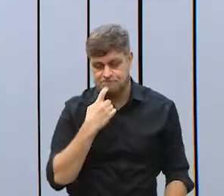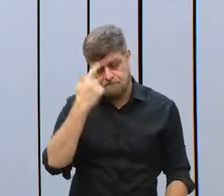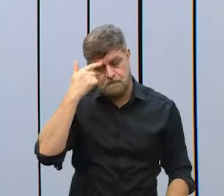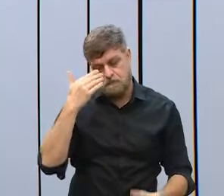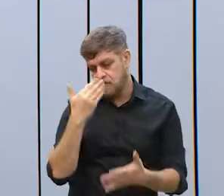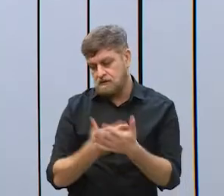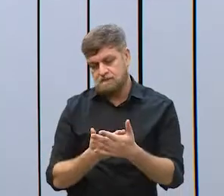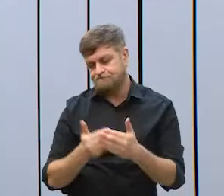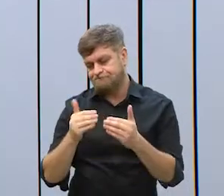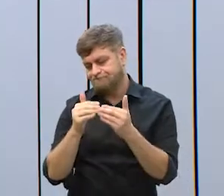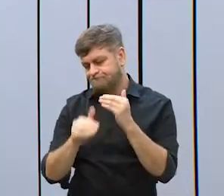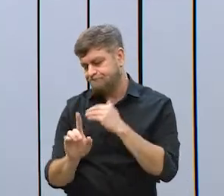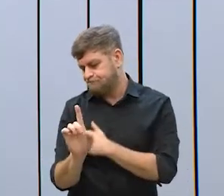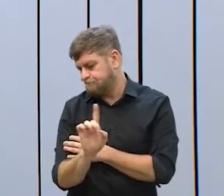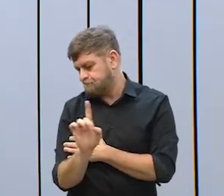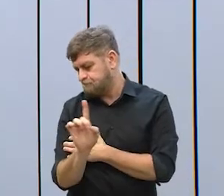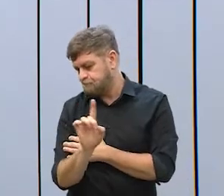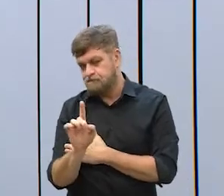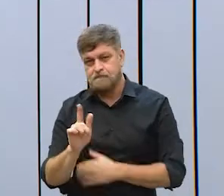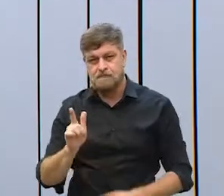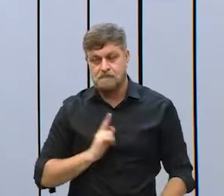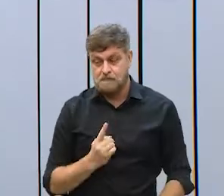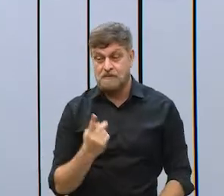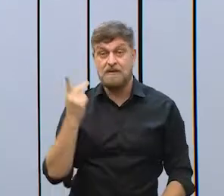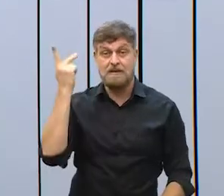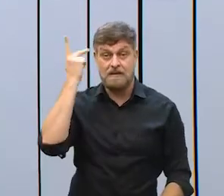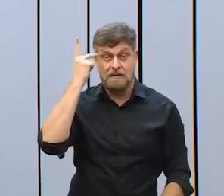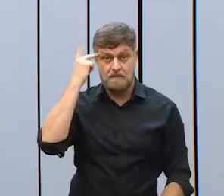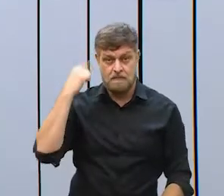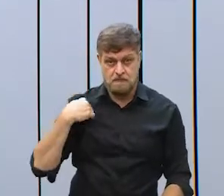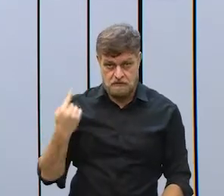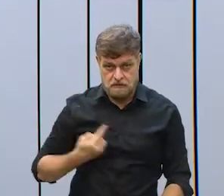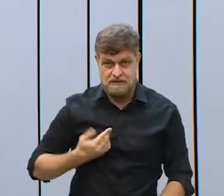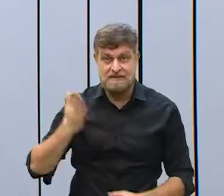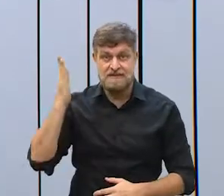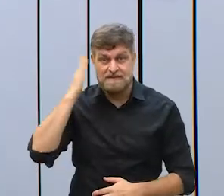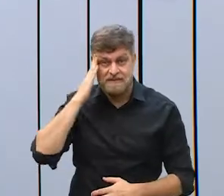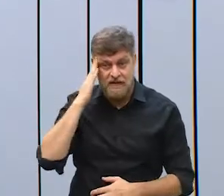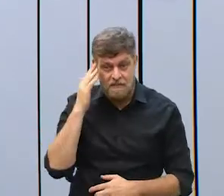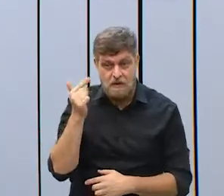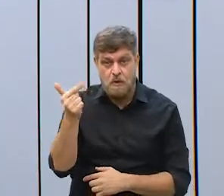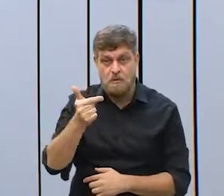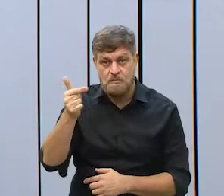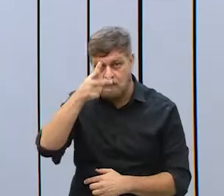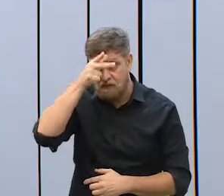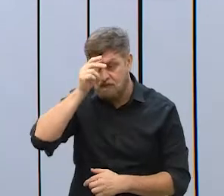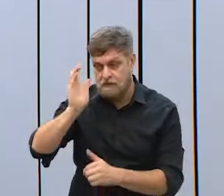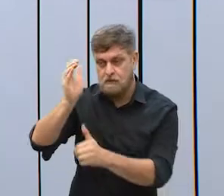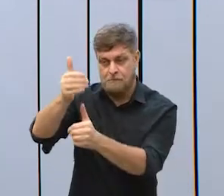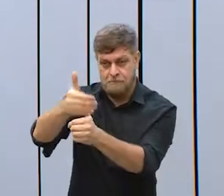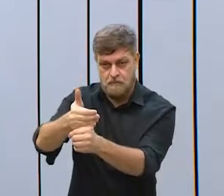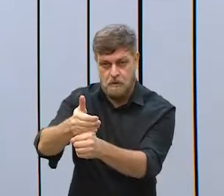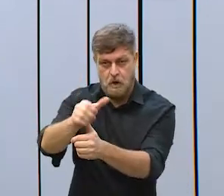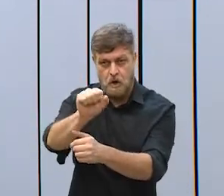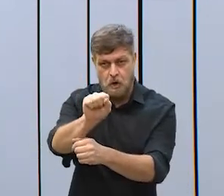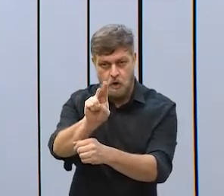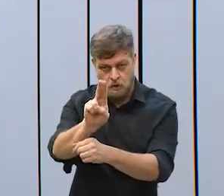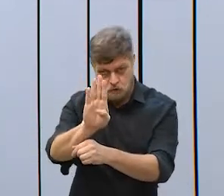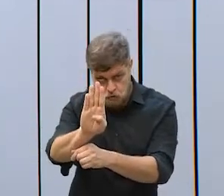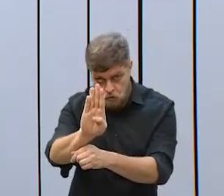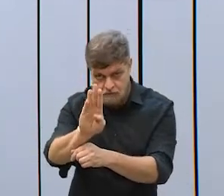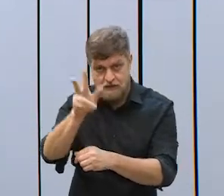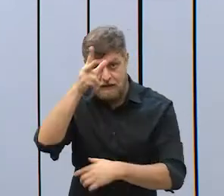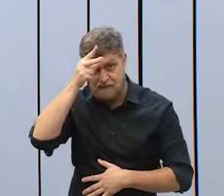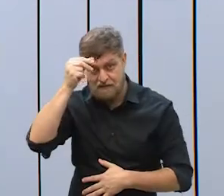creio que não é um modelo assertivo. Lá em São Paulo, se a gente pegar, o subprefeito ele tem autonomia administrativa, eu não estou falando